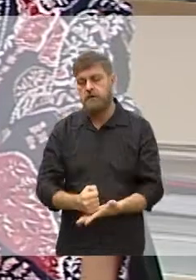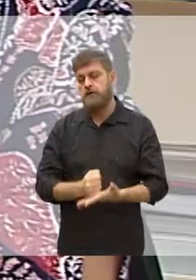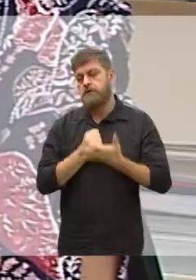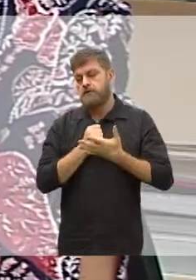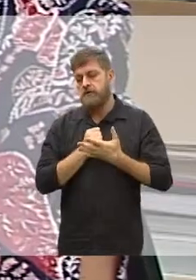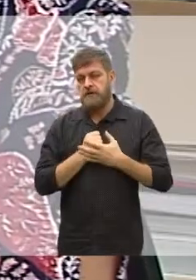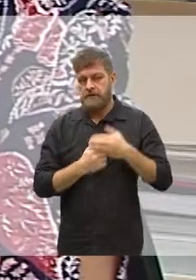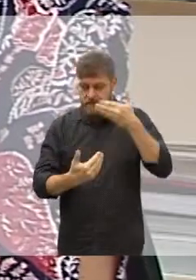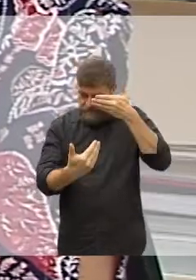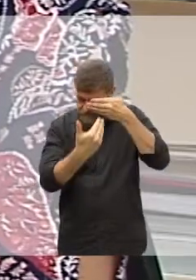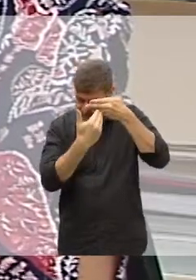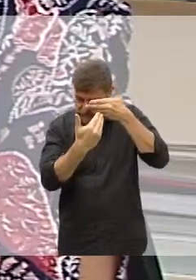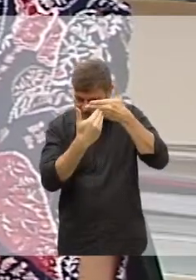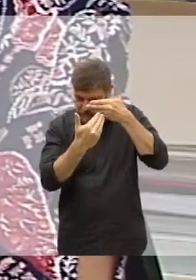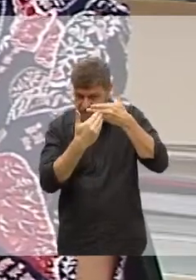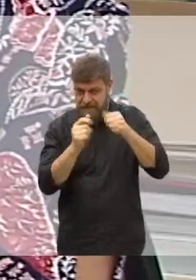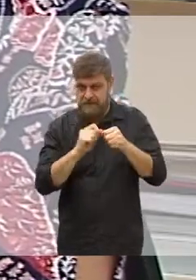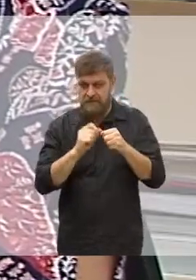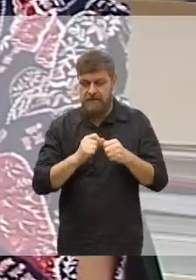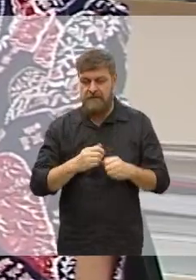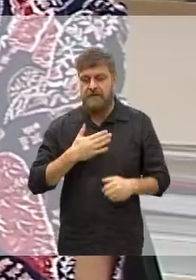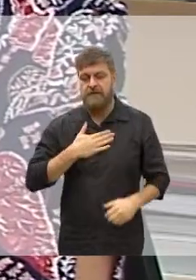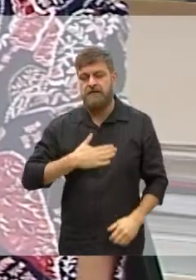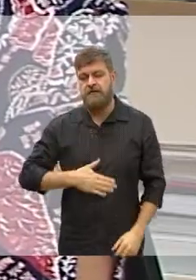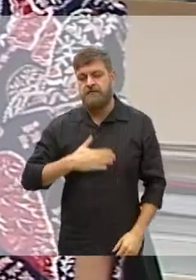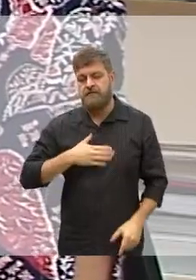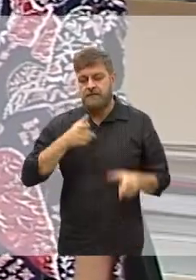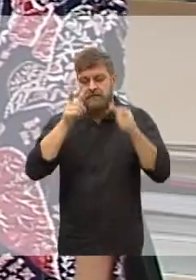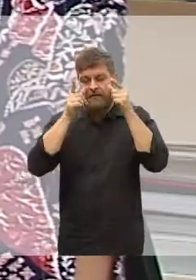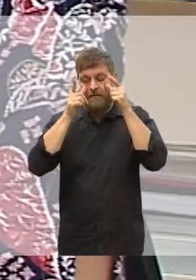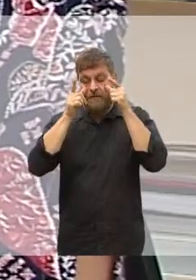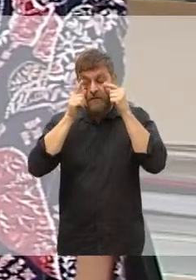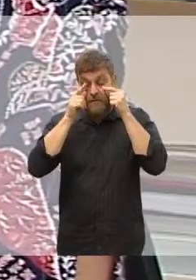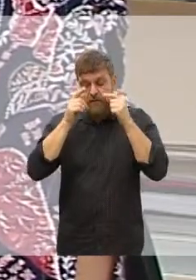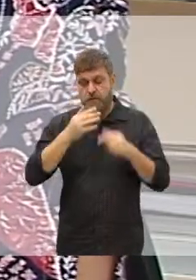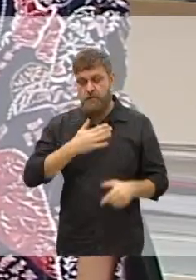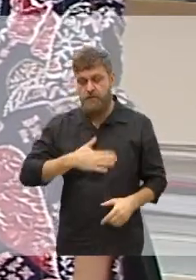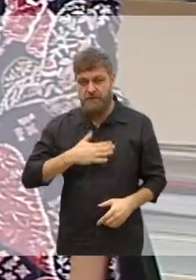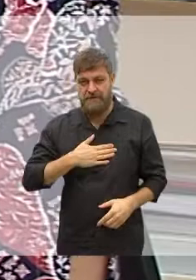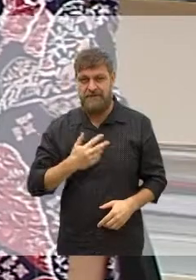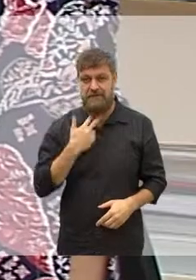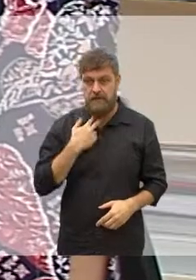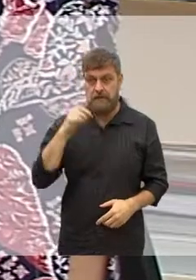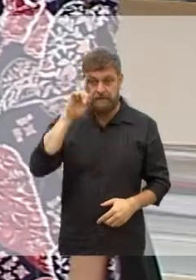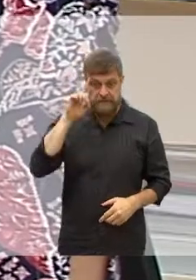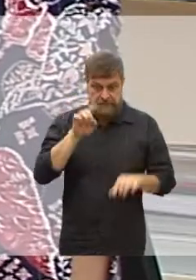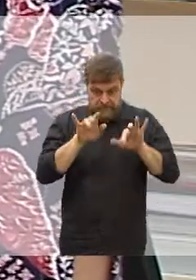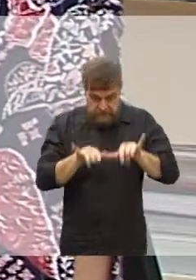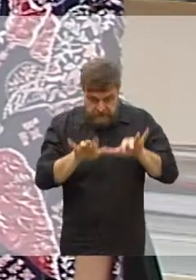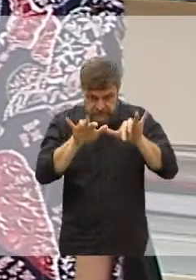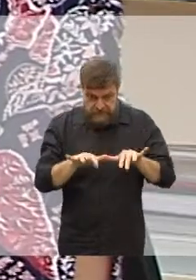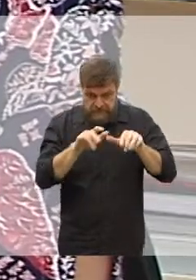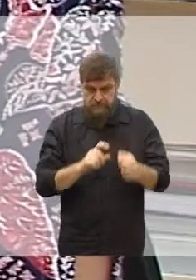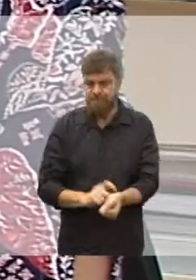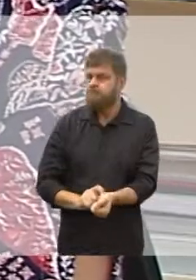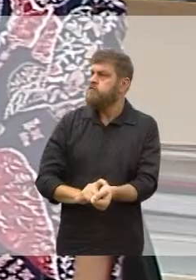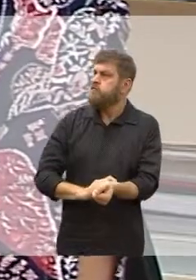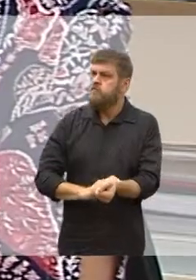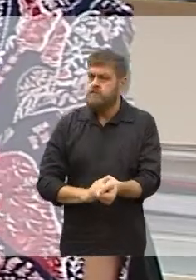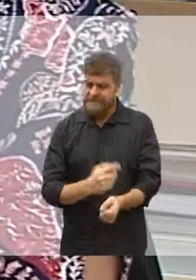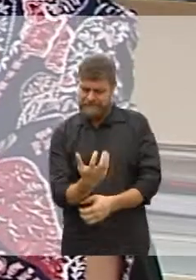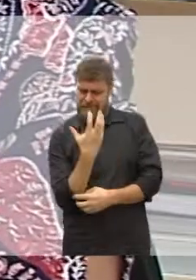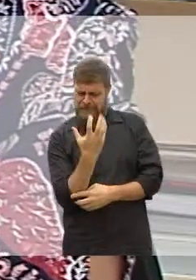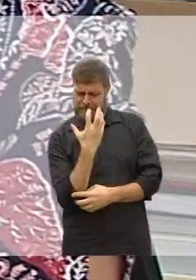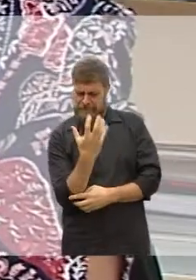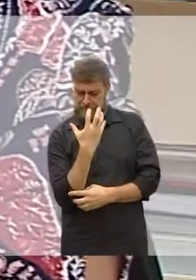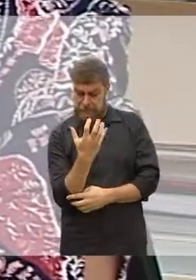lente corretiva, ele dá um descanso para os olhos, ele não deixa... você que passa o dia inteiro no computador acaba ficando irritado de tanta luz